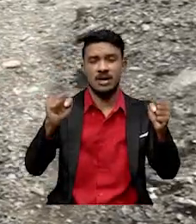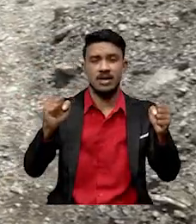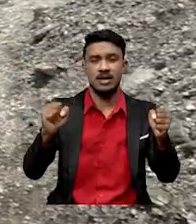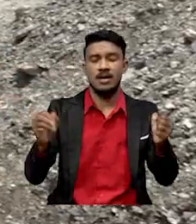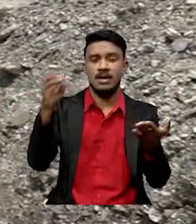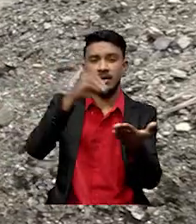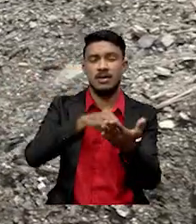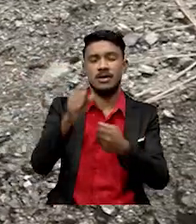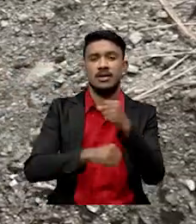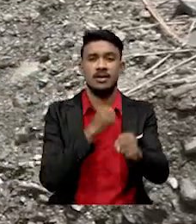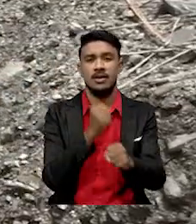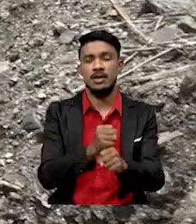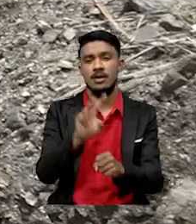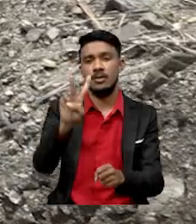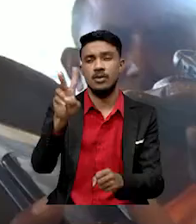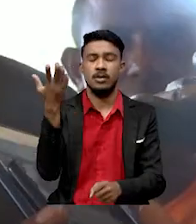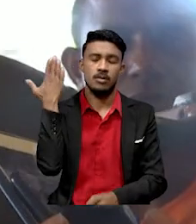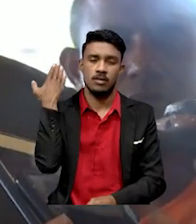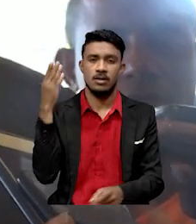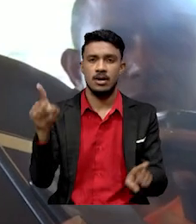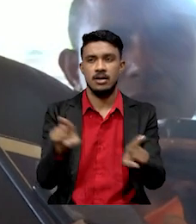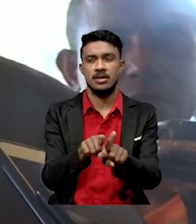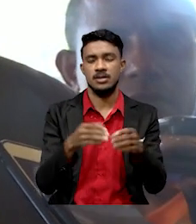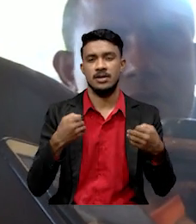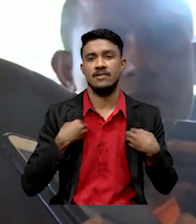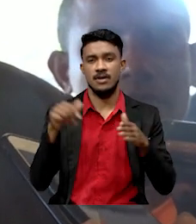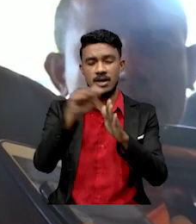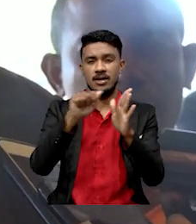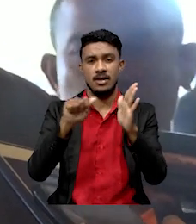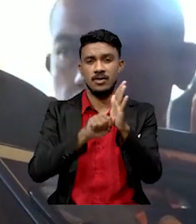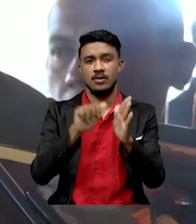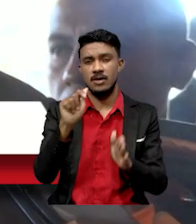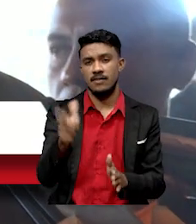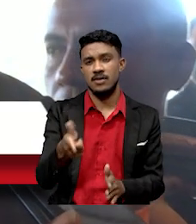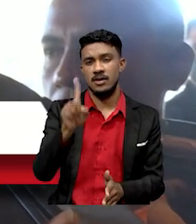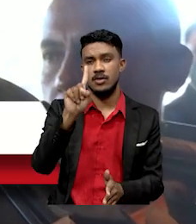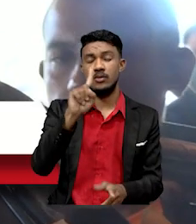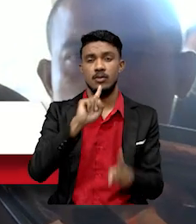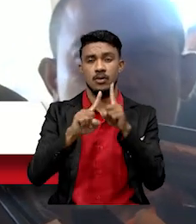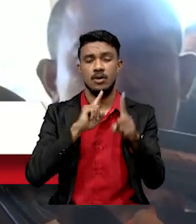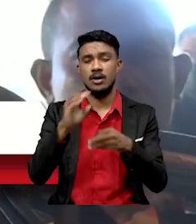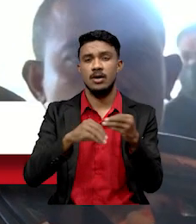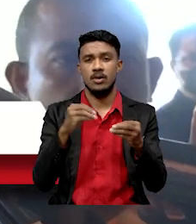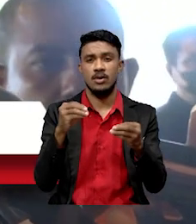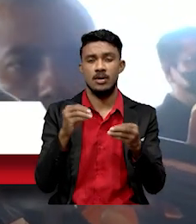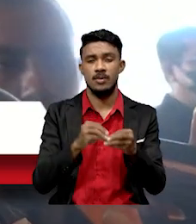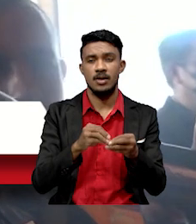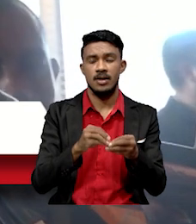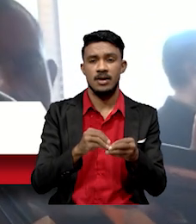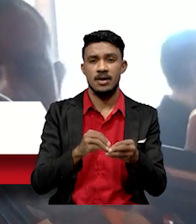na Rua Liba, e o artigo 21 colhe com o uso de solo, uso rainhão.